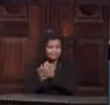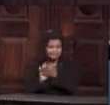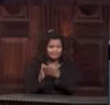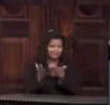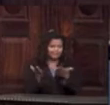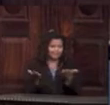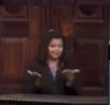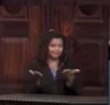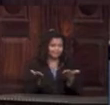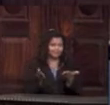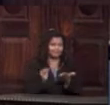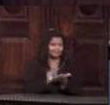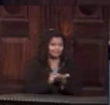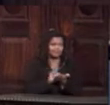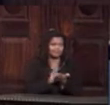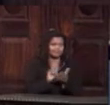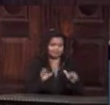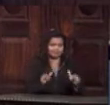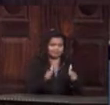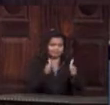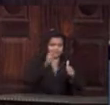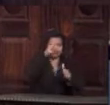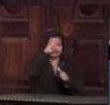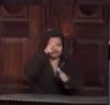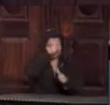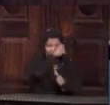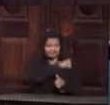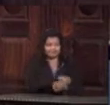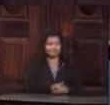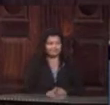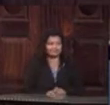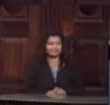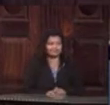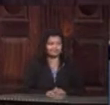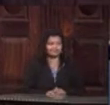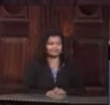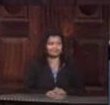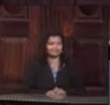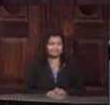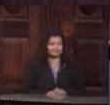segundo round diferentes áreas do conhecimento humano